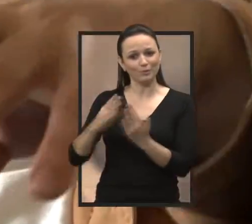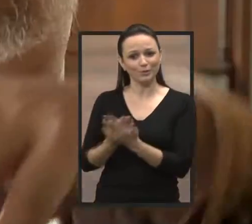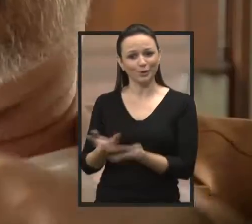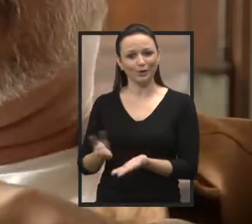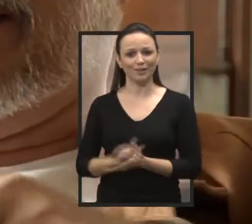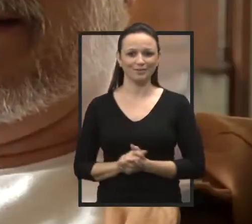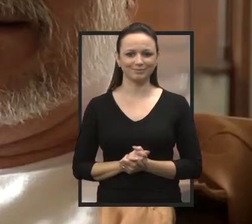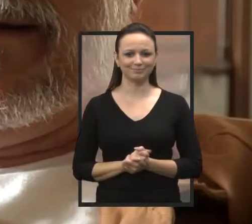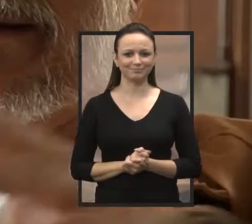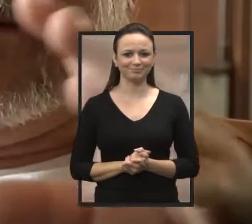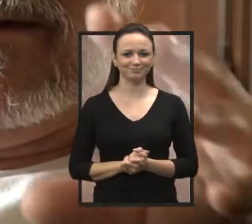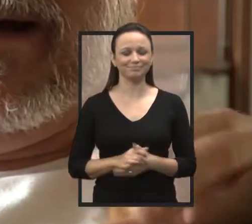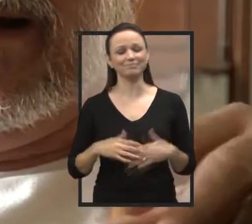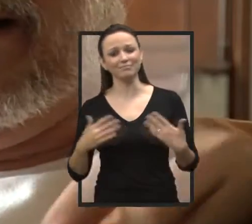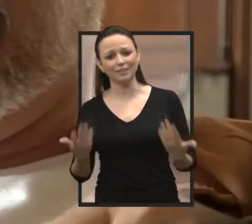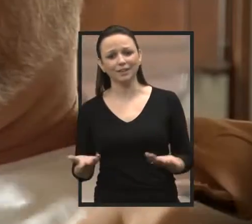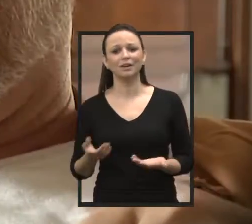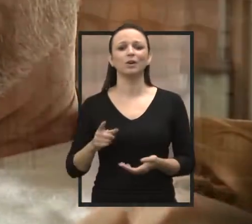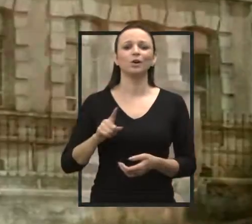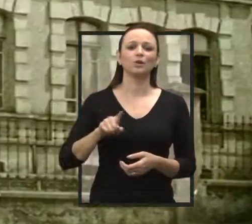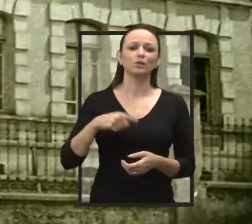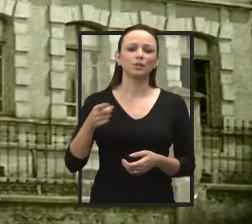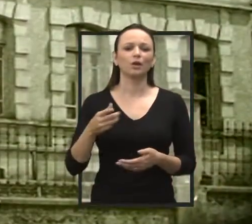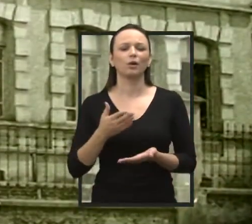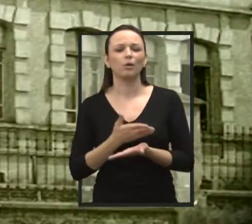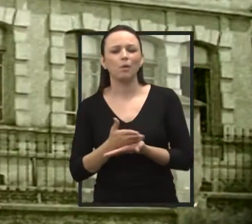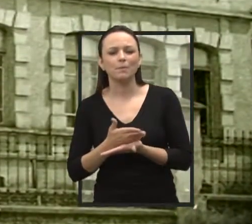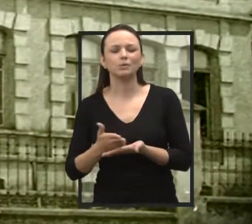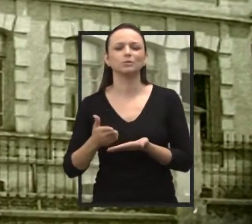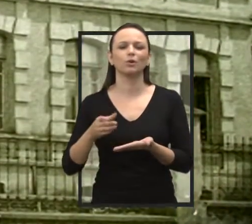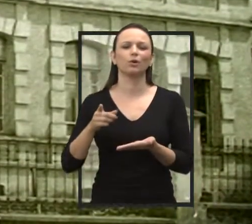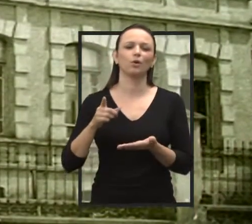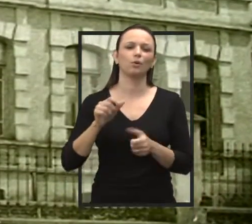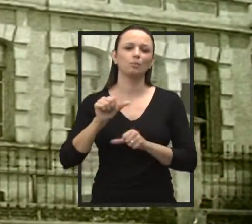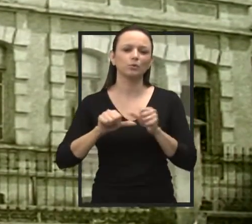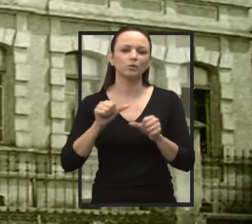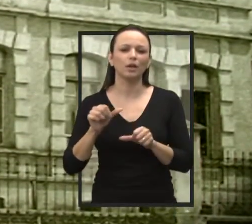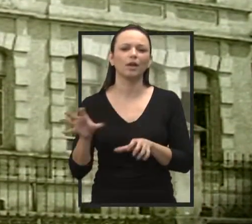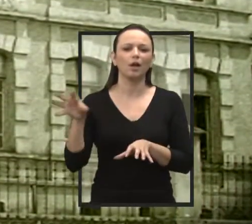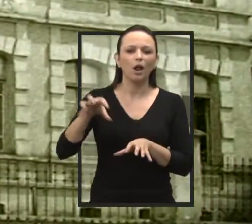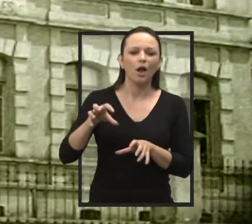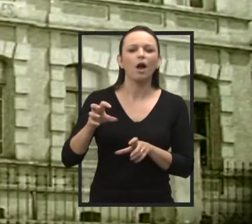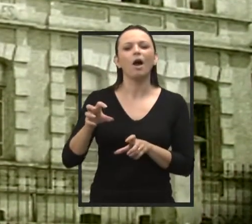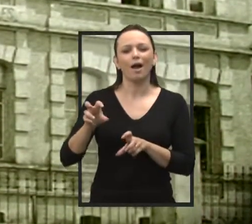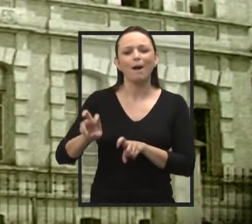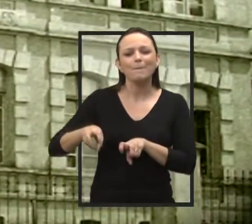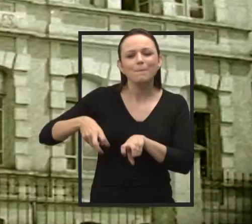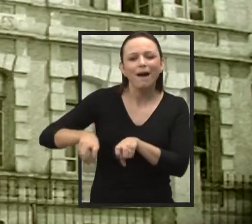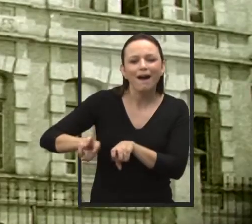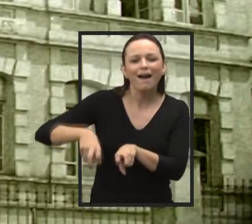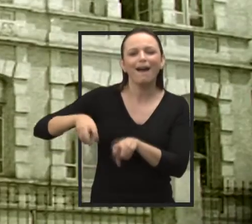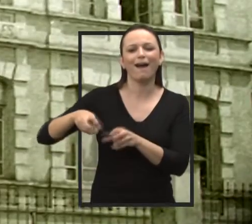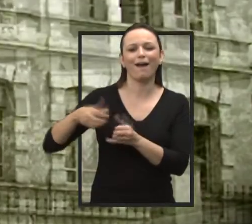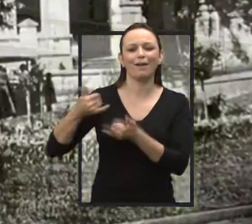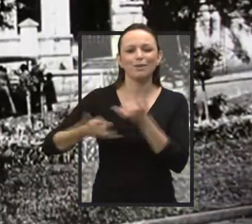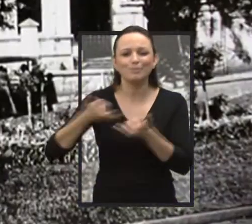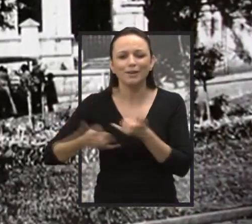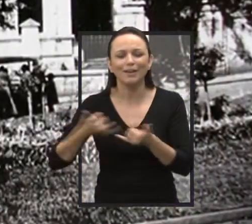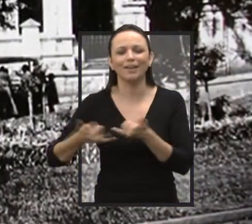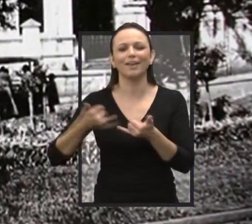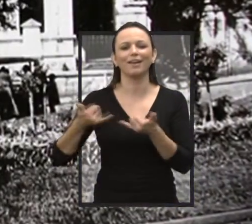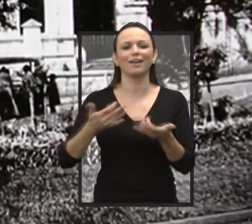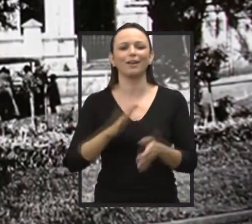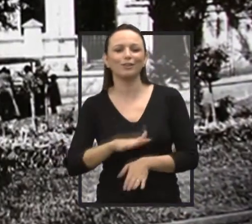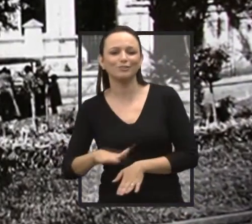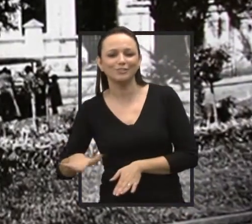né? Então, depois eles começaram a implementar os parques infantis, né? Os